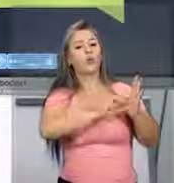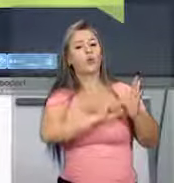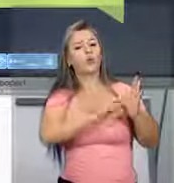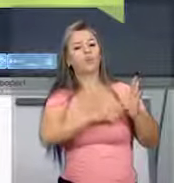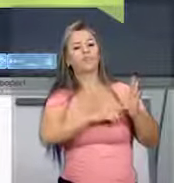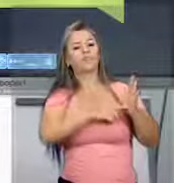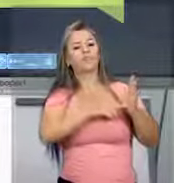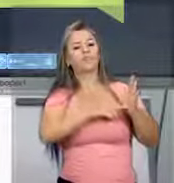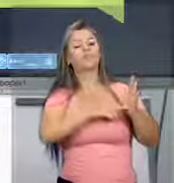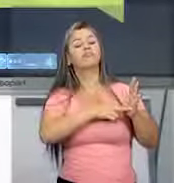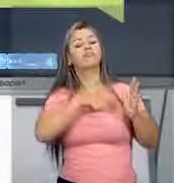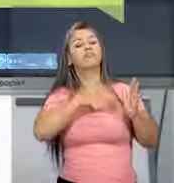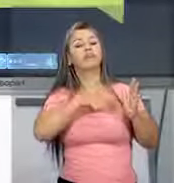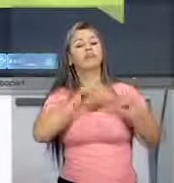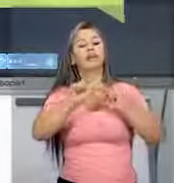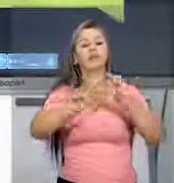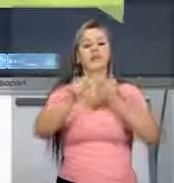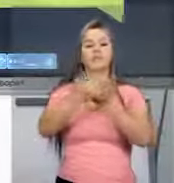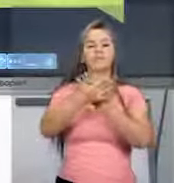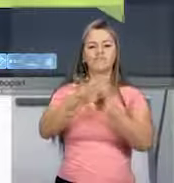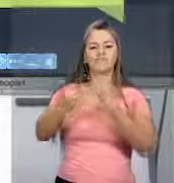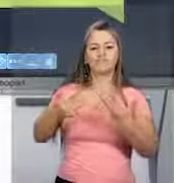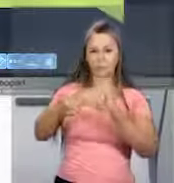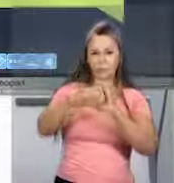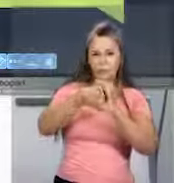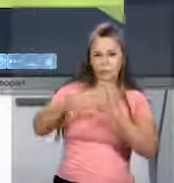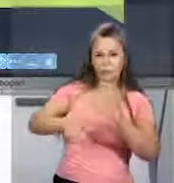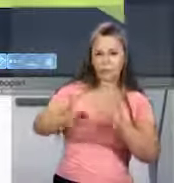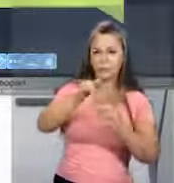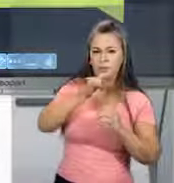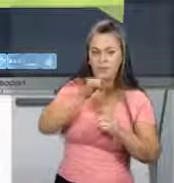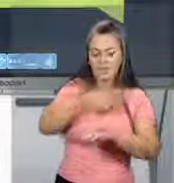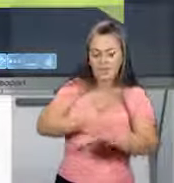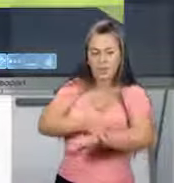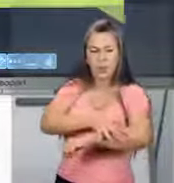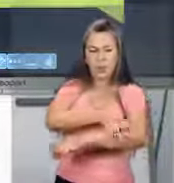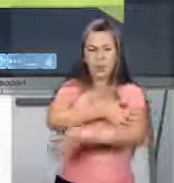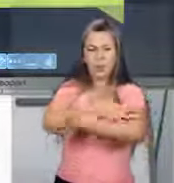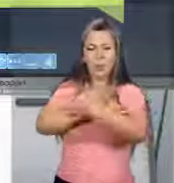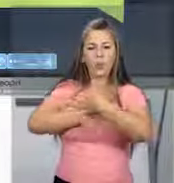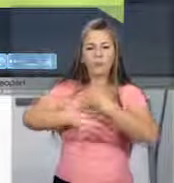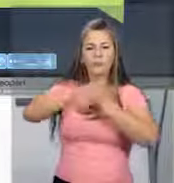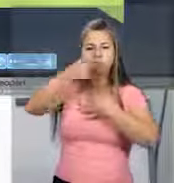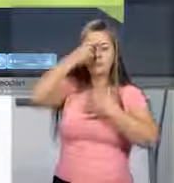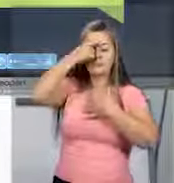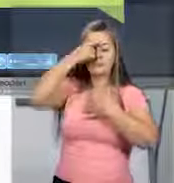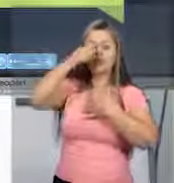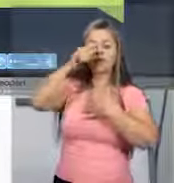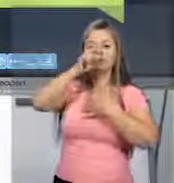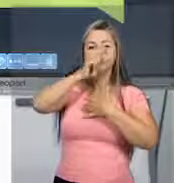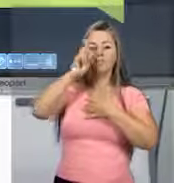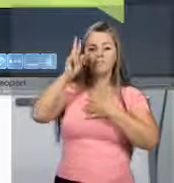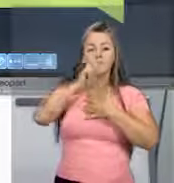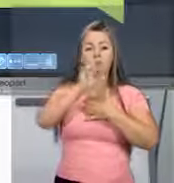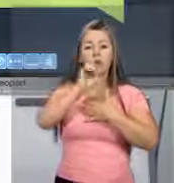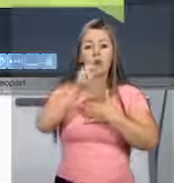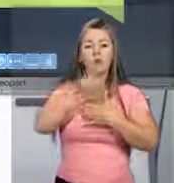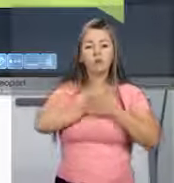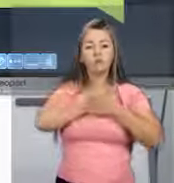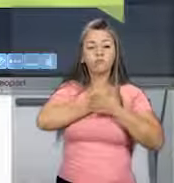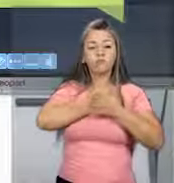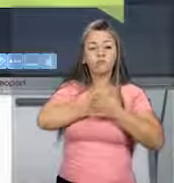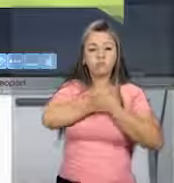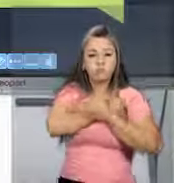Pode provocar ainda queimaduras, perda de consciência e parada cardíaca,